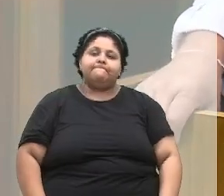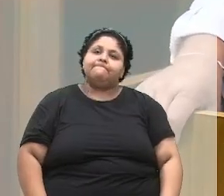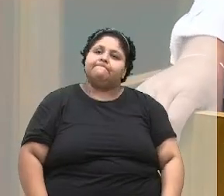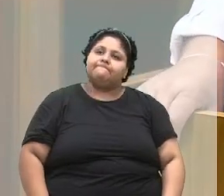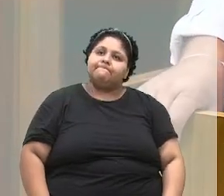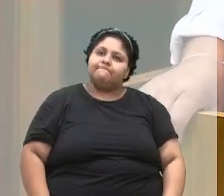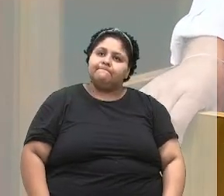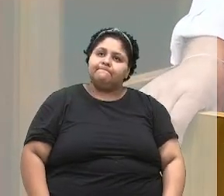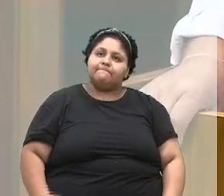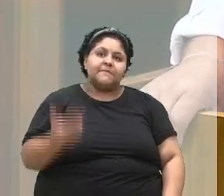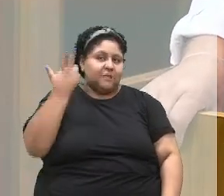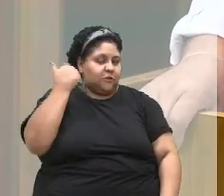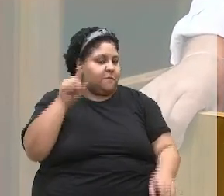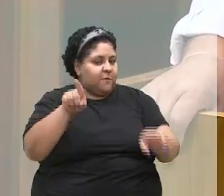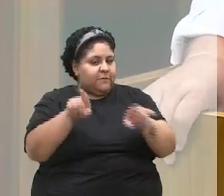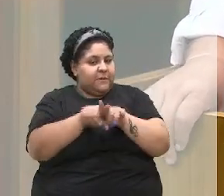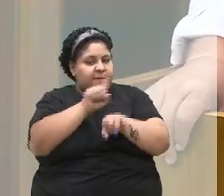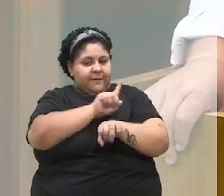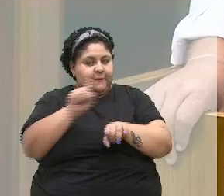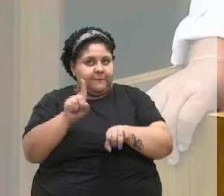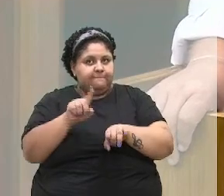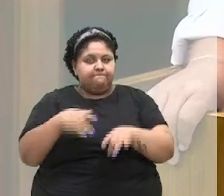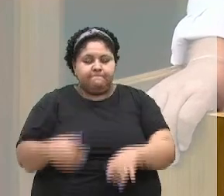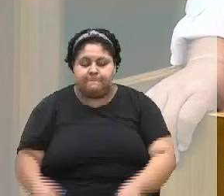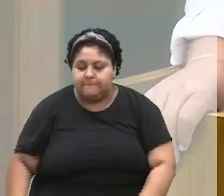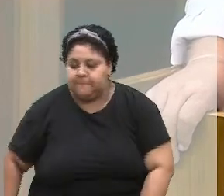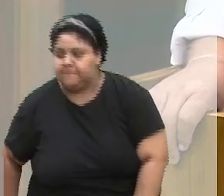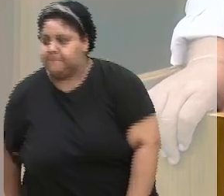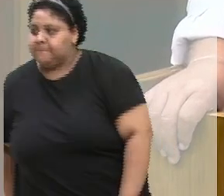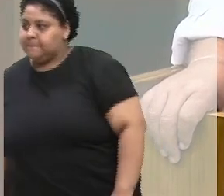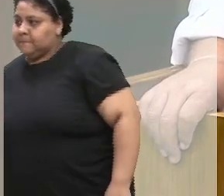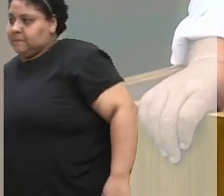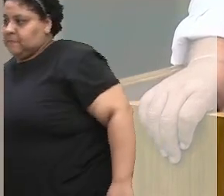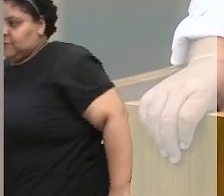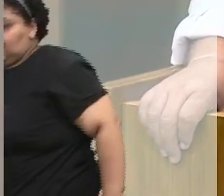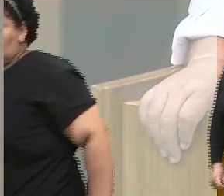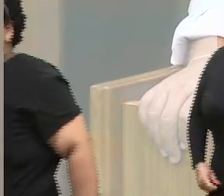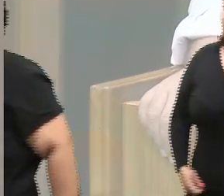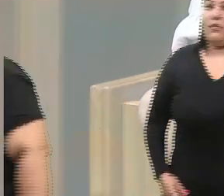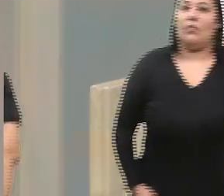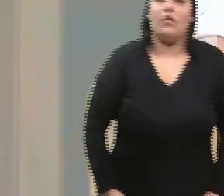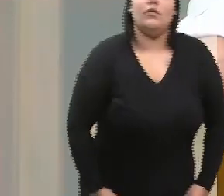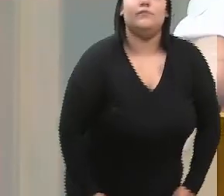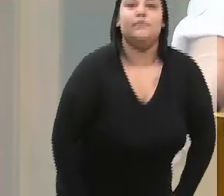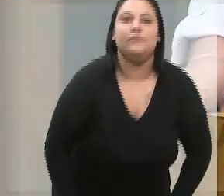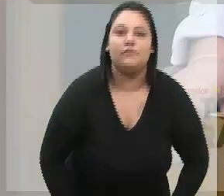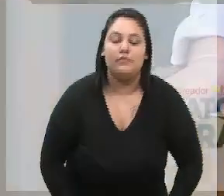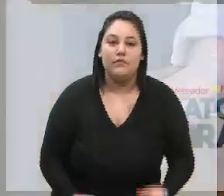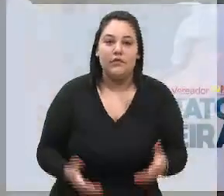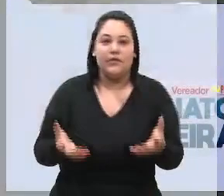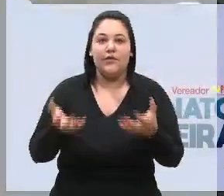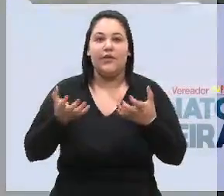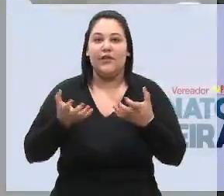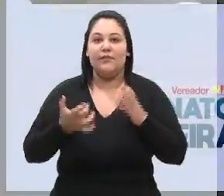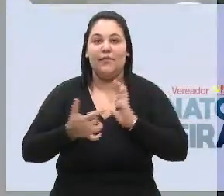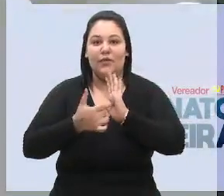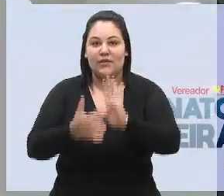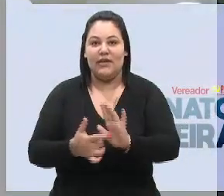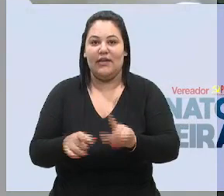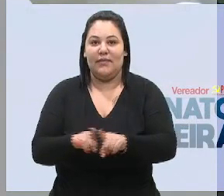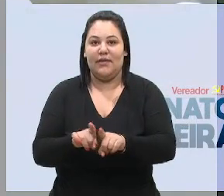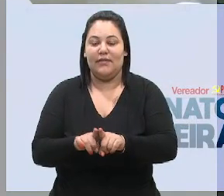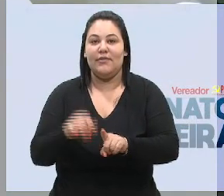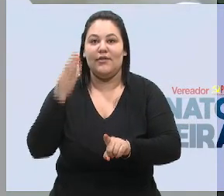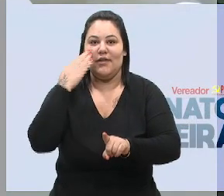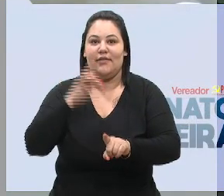Nem as comuns ainda não vi. Então, assim, gostaria de mostrar isso aqui, para quem... Sei que tem vários